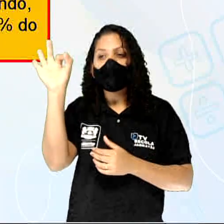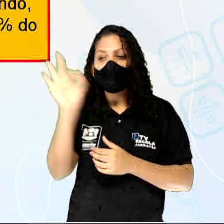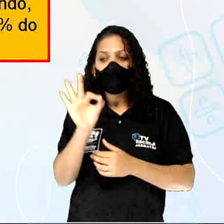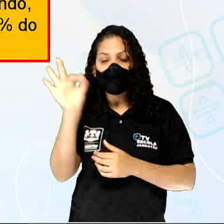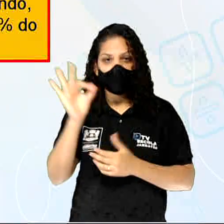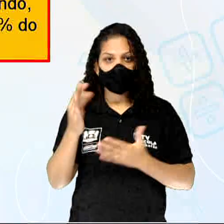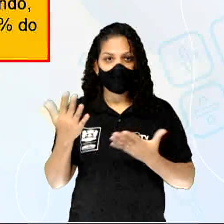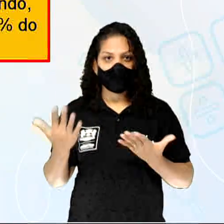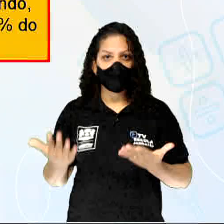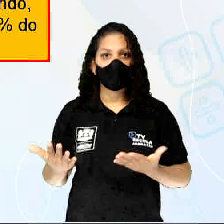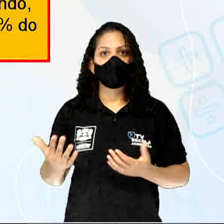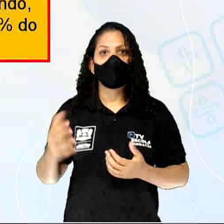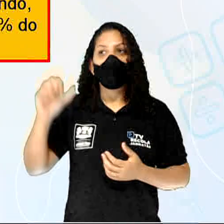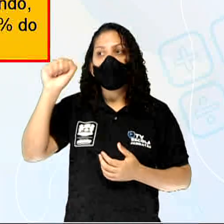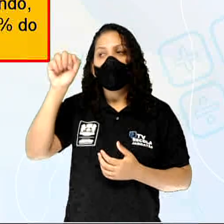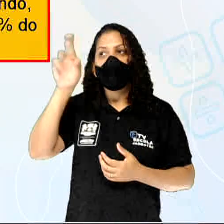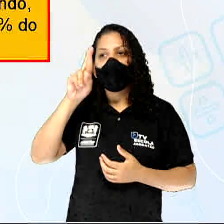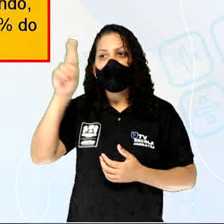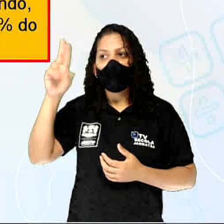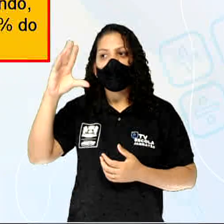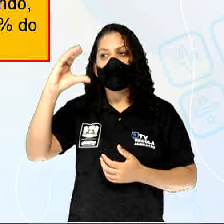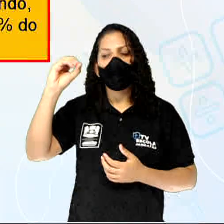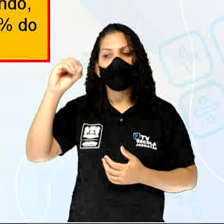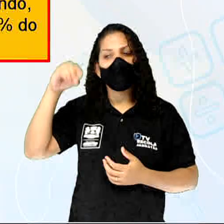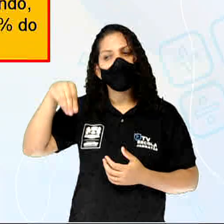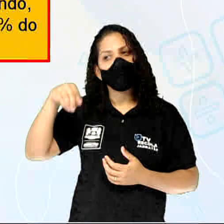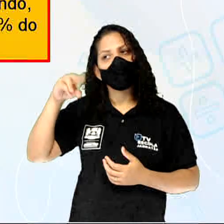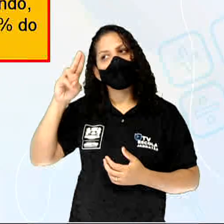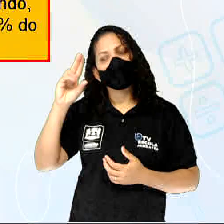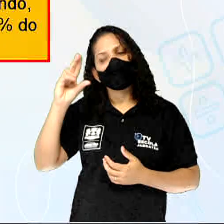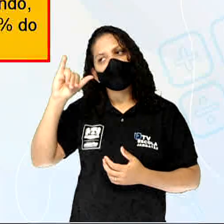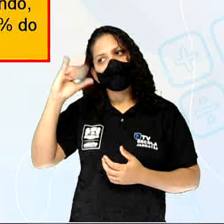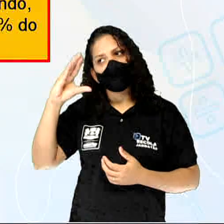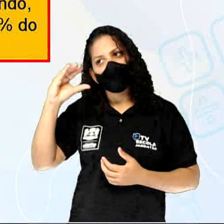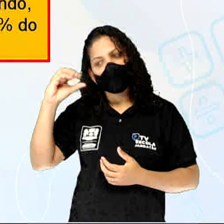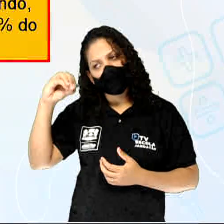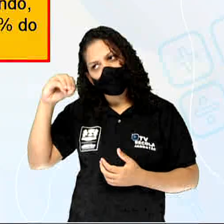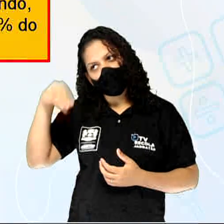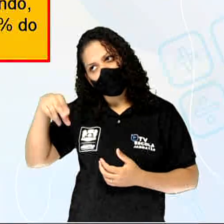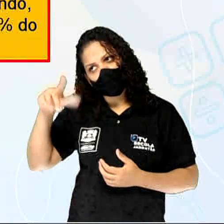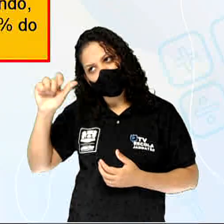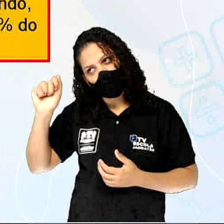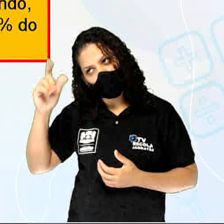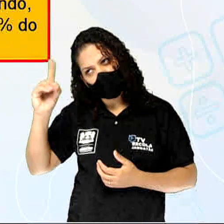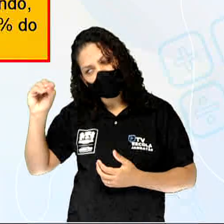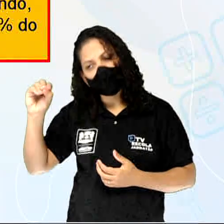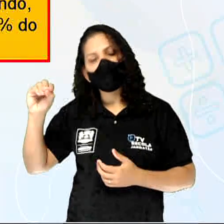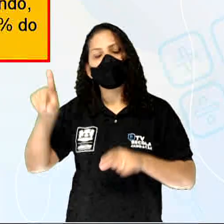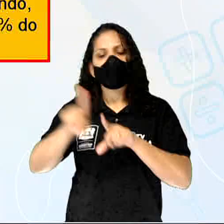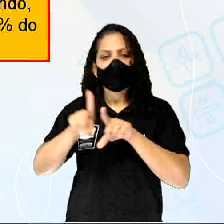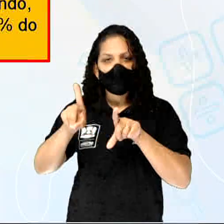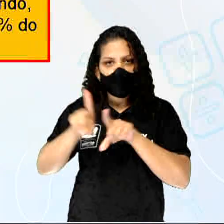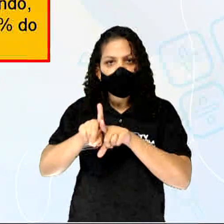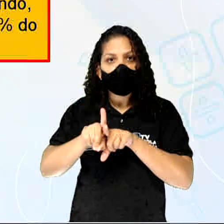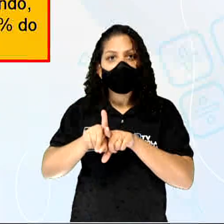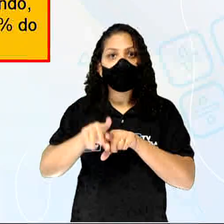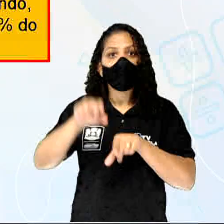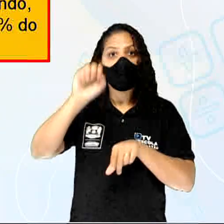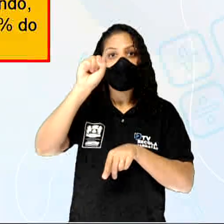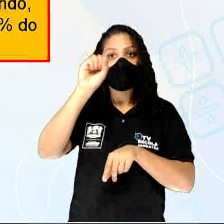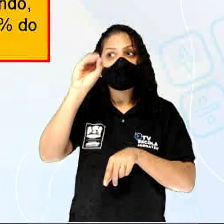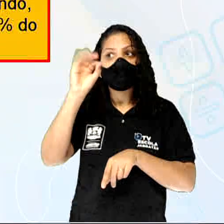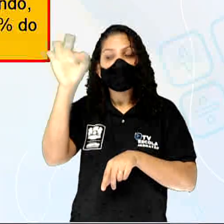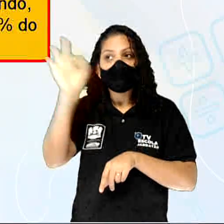Ar-condicionado, 80% dos ar-condicionados do mundo são produzidos na China.